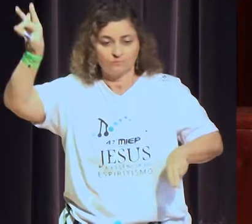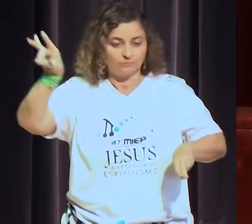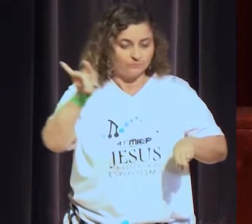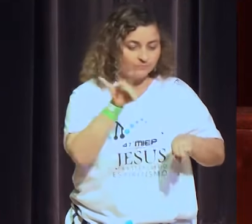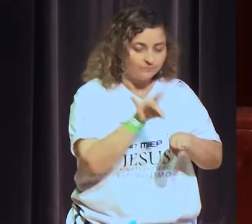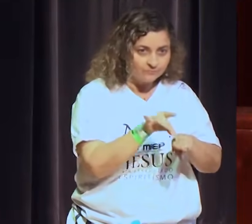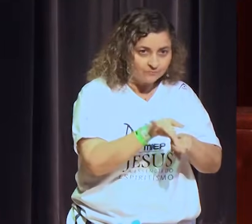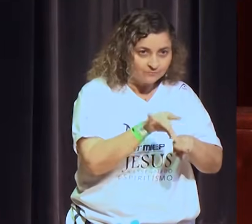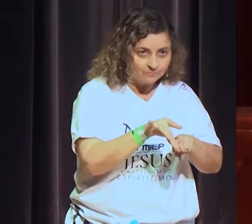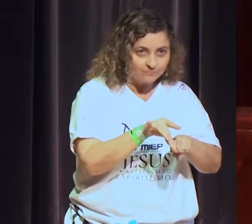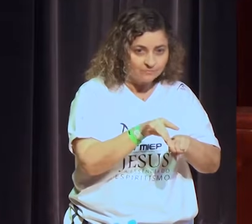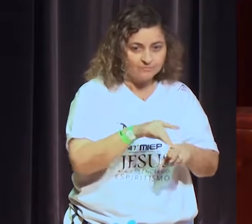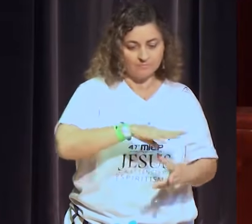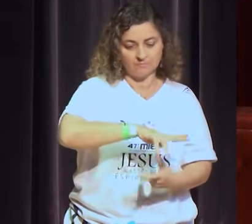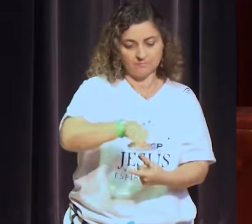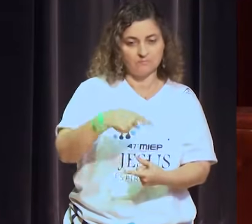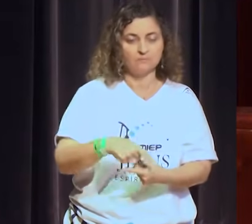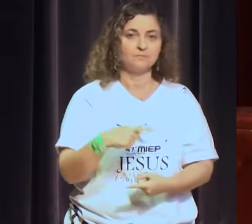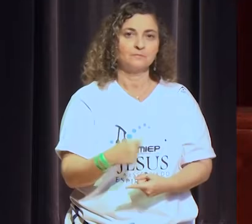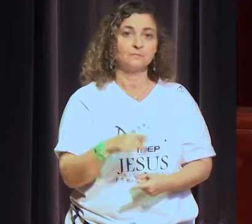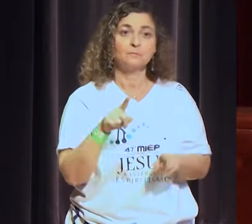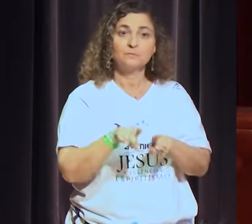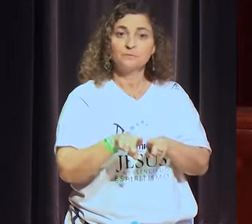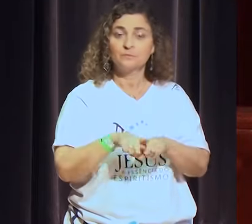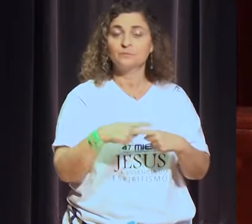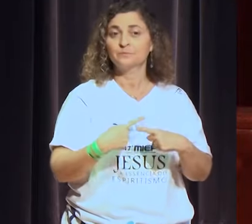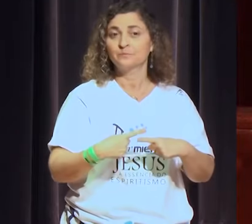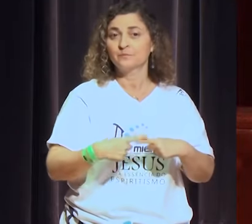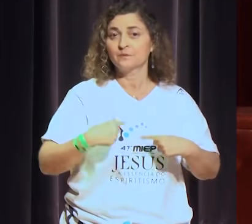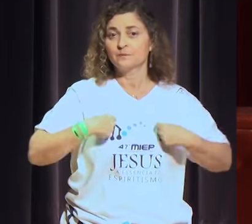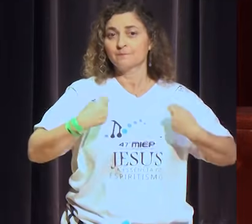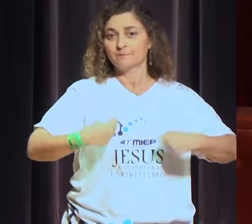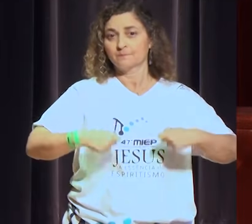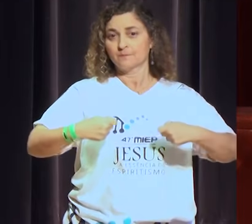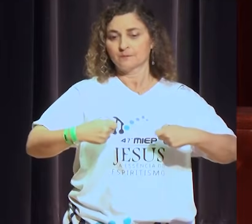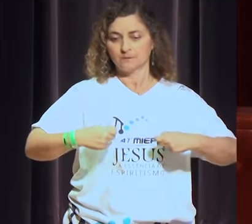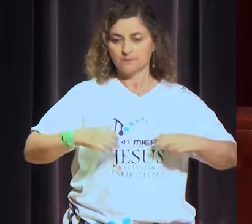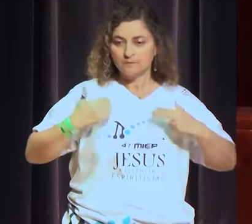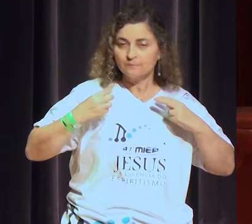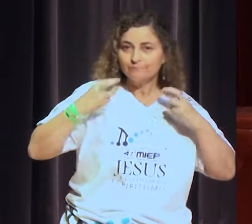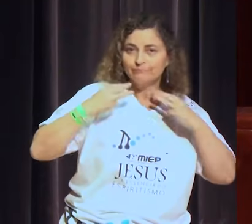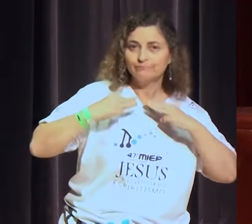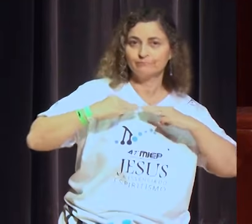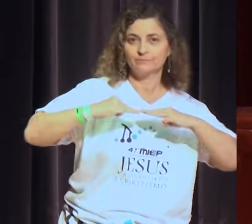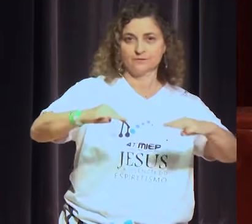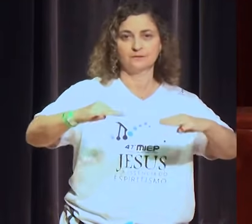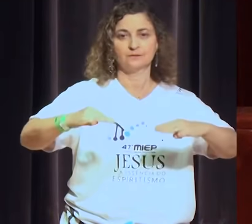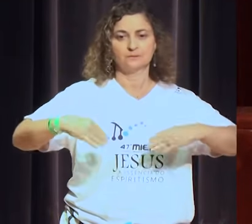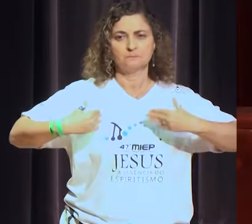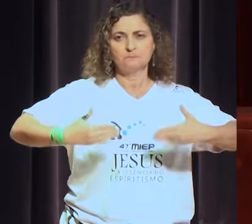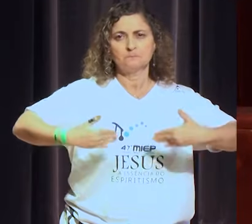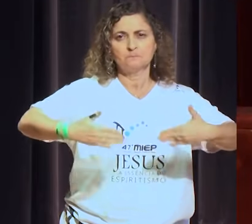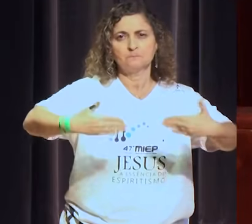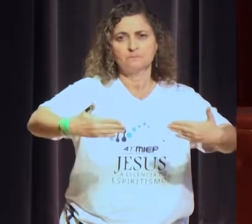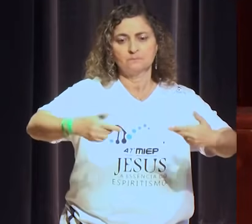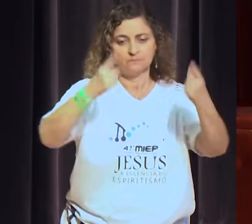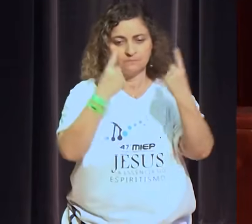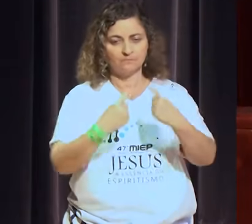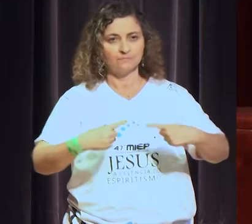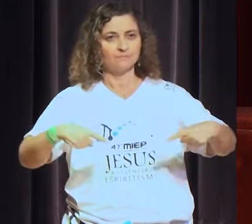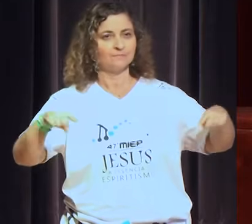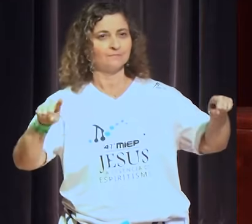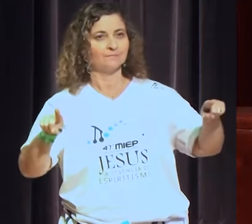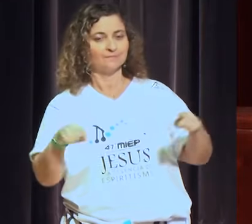uma missão de levar um progresso musical para o planeta Terra. Eu gostaria que